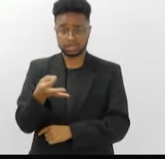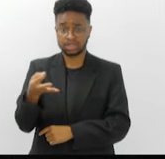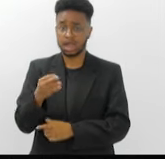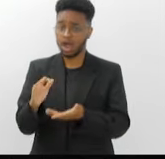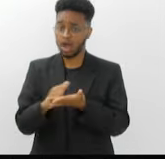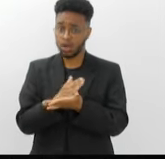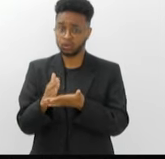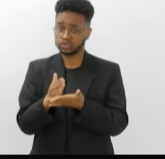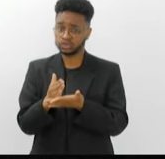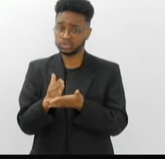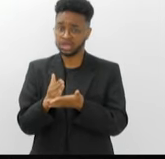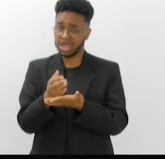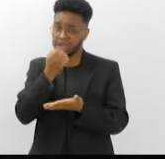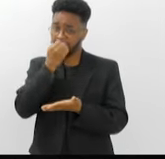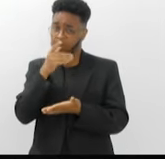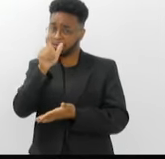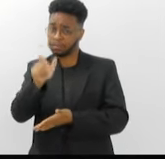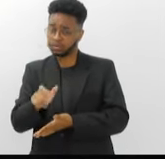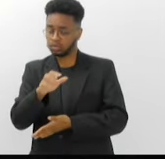que não são mocinhos.